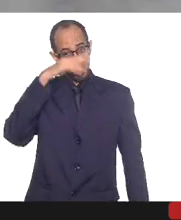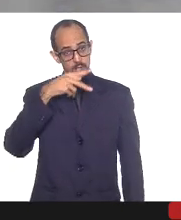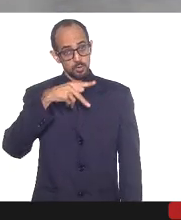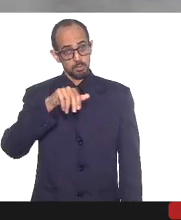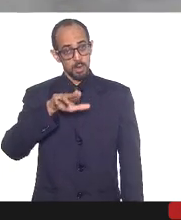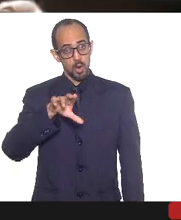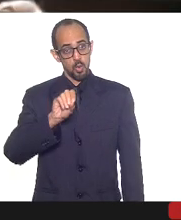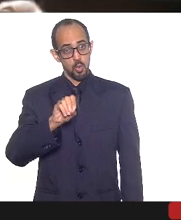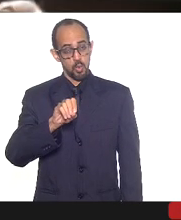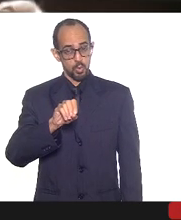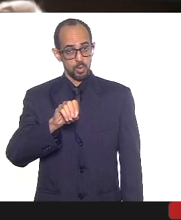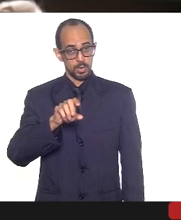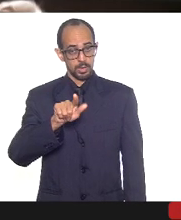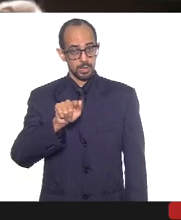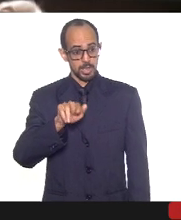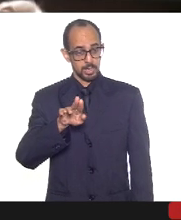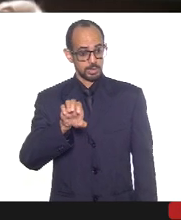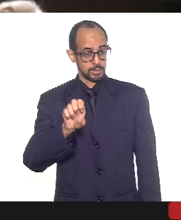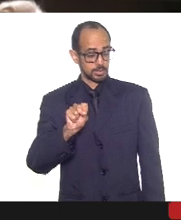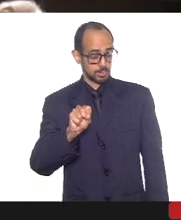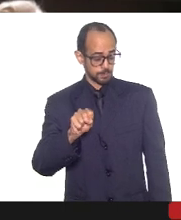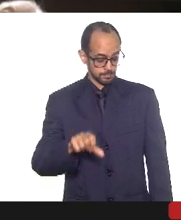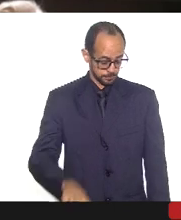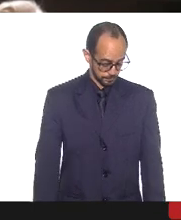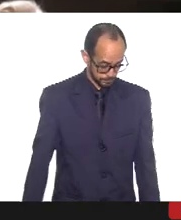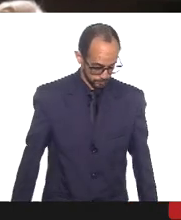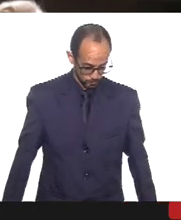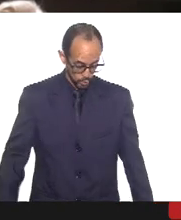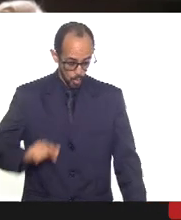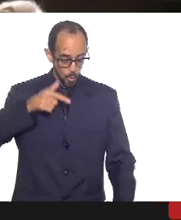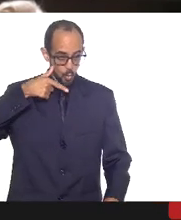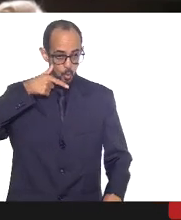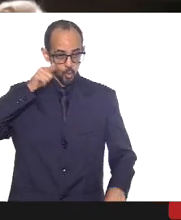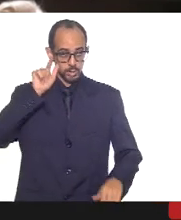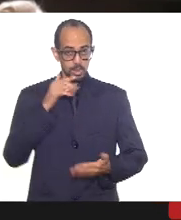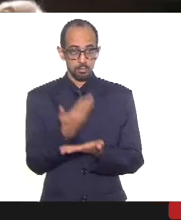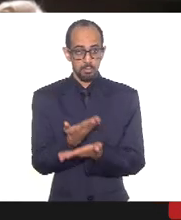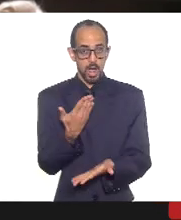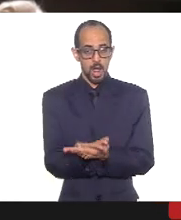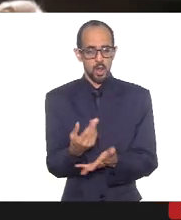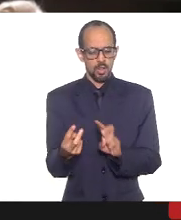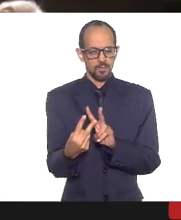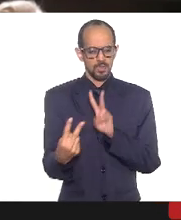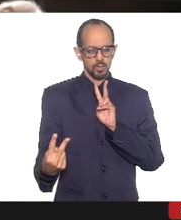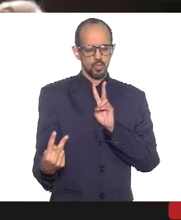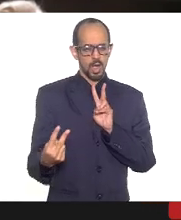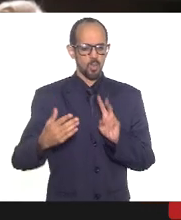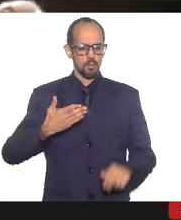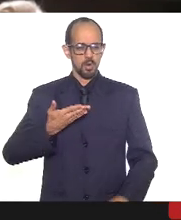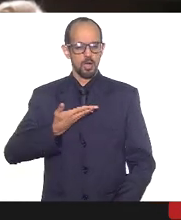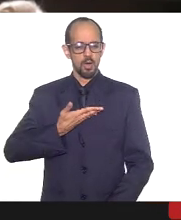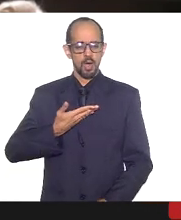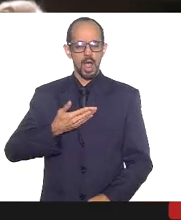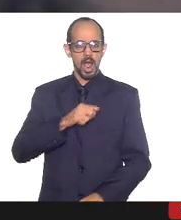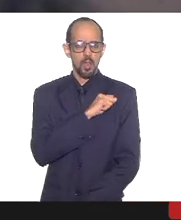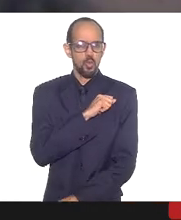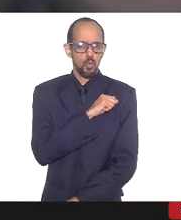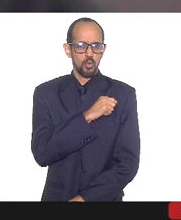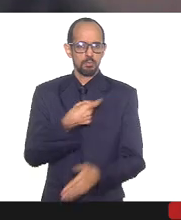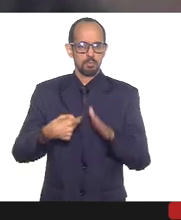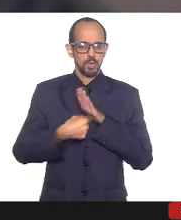contar um caso. Ontem, durante uma aula online, um aluno meu disse que queria fazer licenciatura e me perguntou se valia a